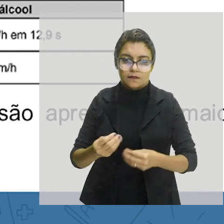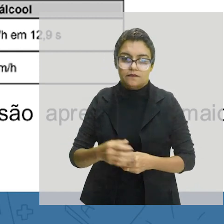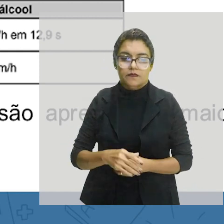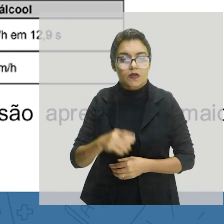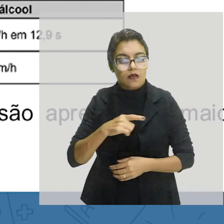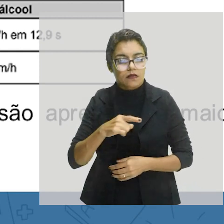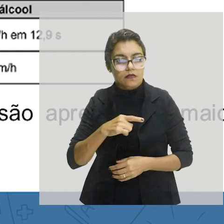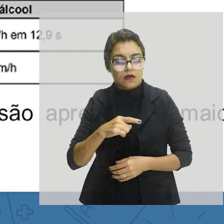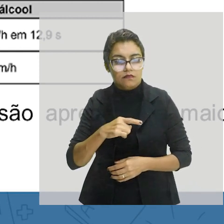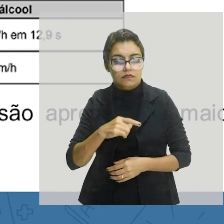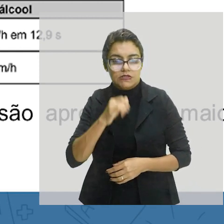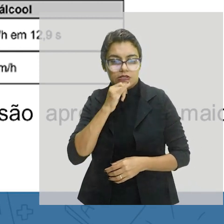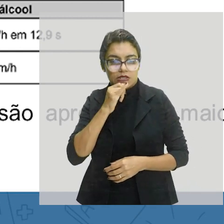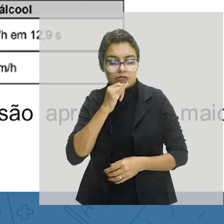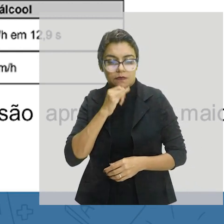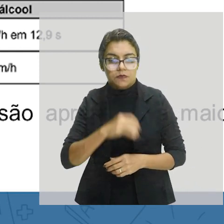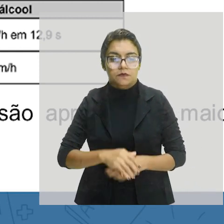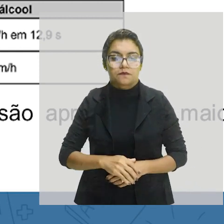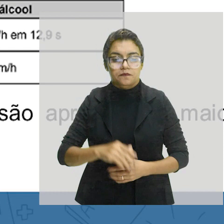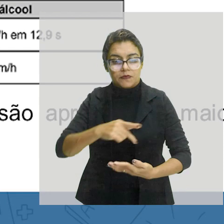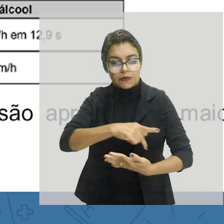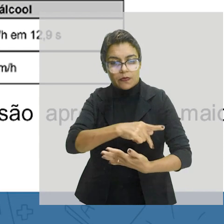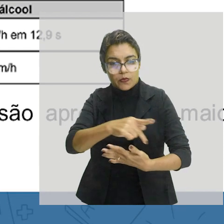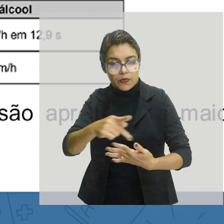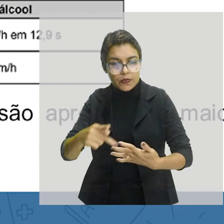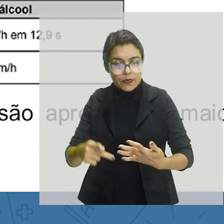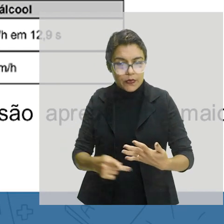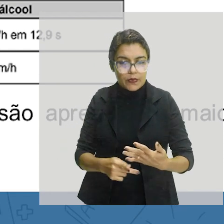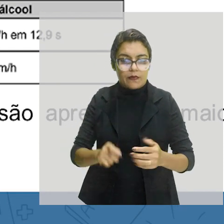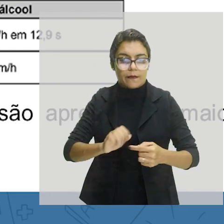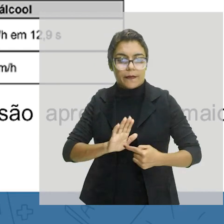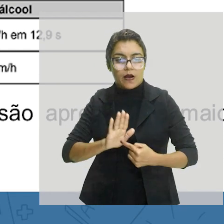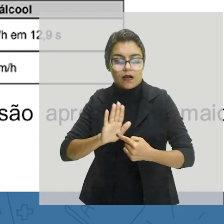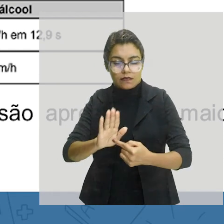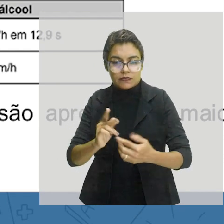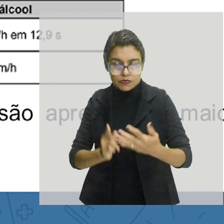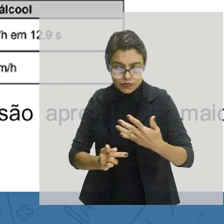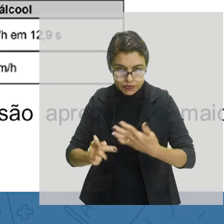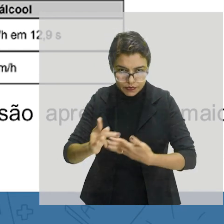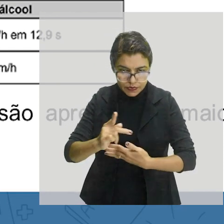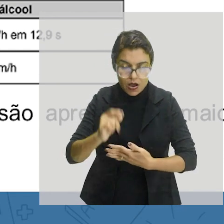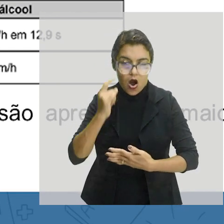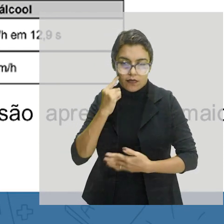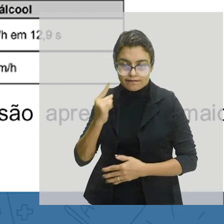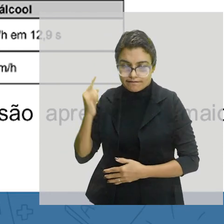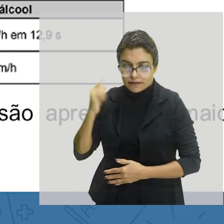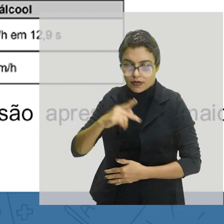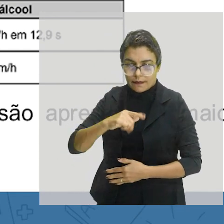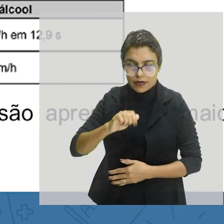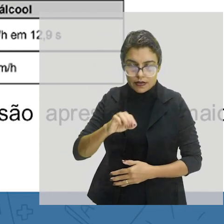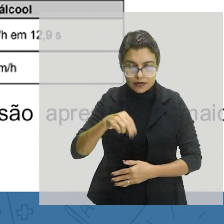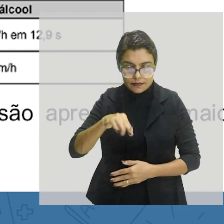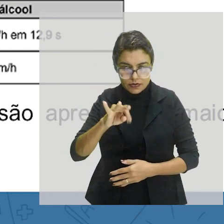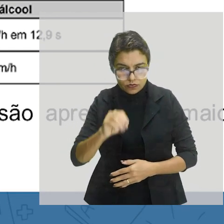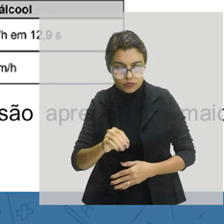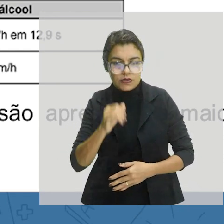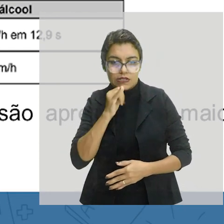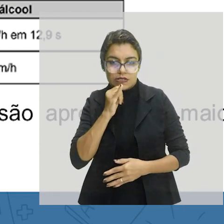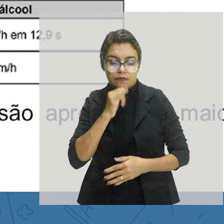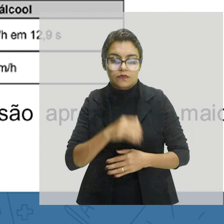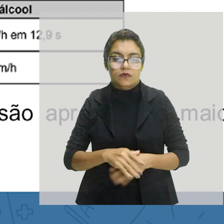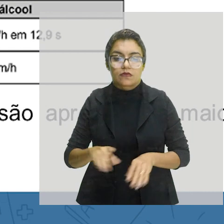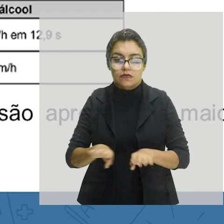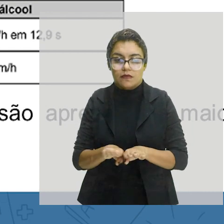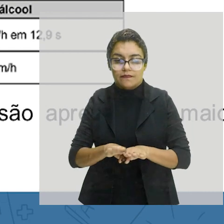né, da tabela que aparece aí para vocês. Ó. Então, a aceleração,